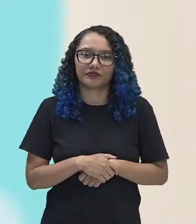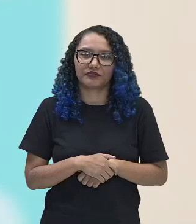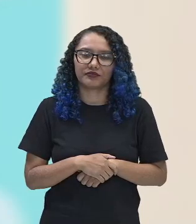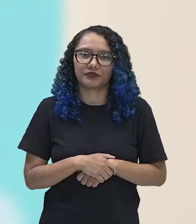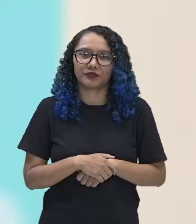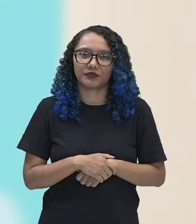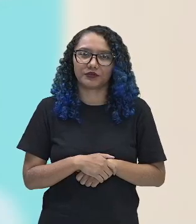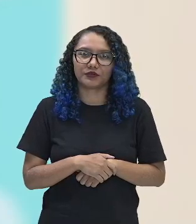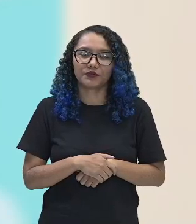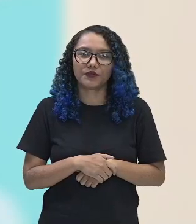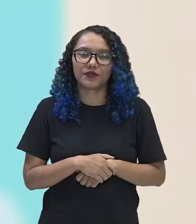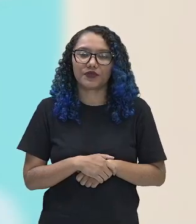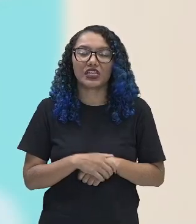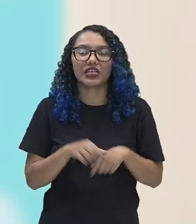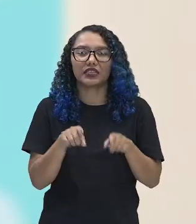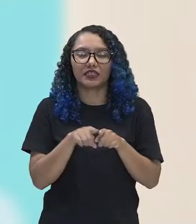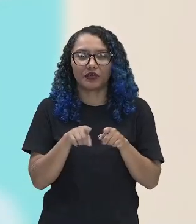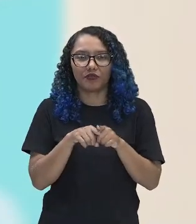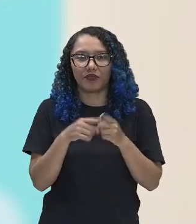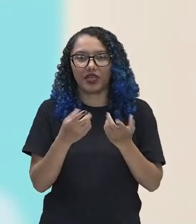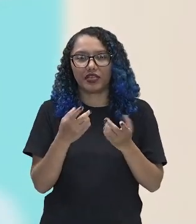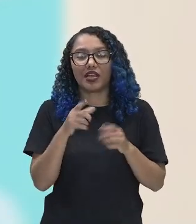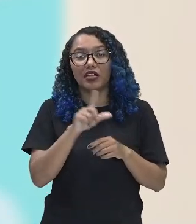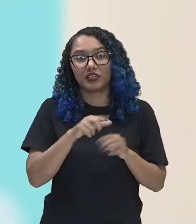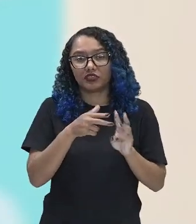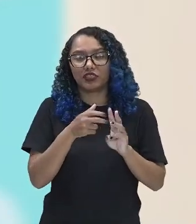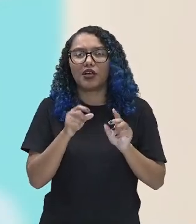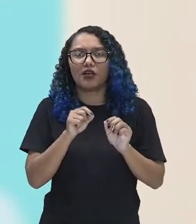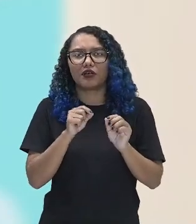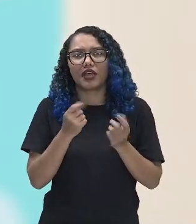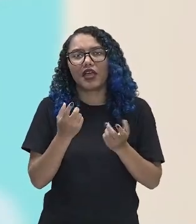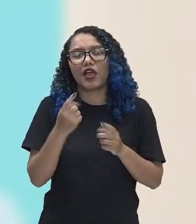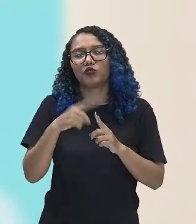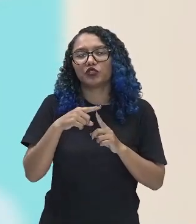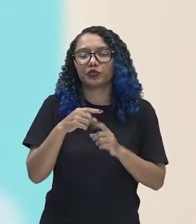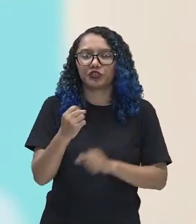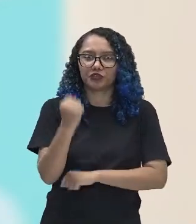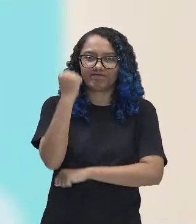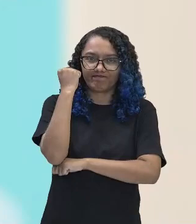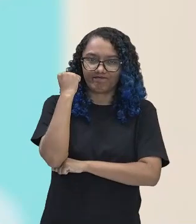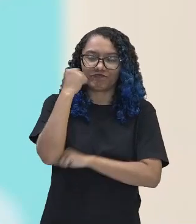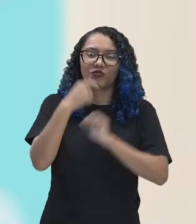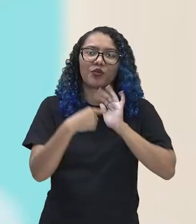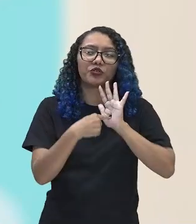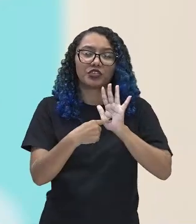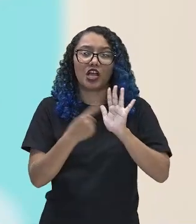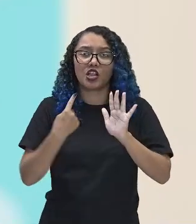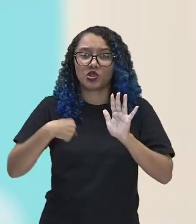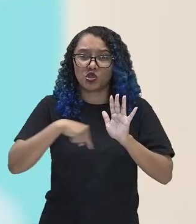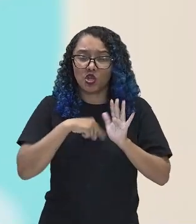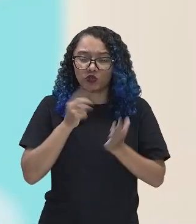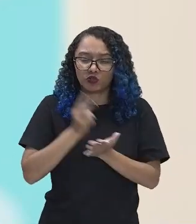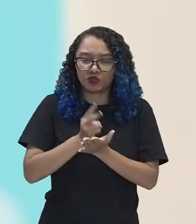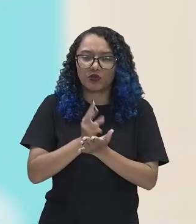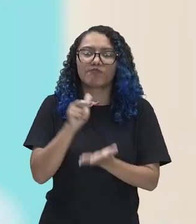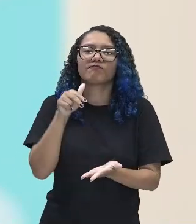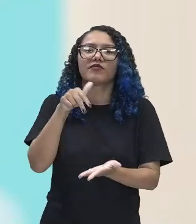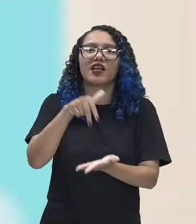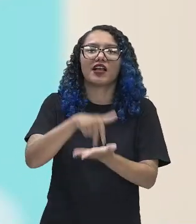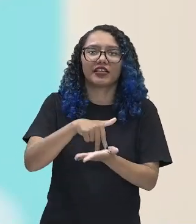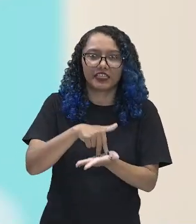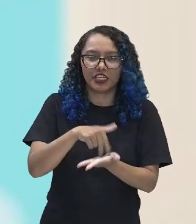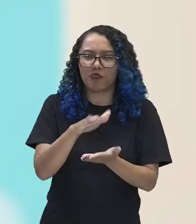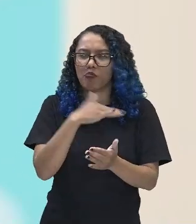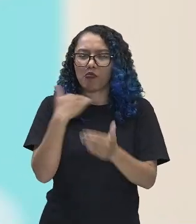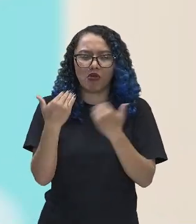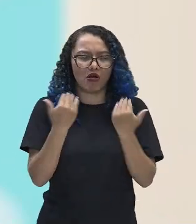literatura indígena também é uma forma de resistência para dizer assim, olha, nós estamos aqui, nós não morremos, nós estamos vivos